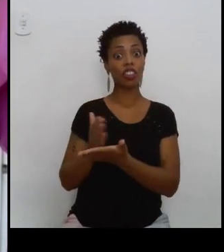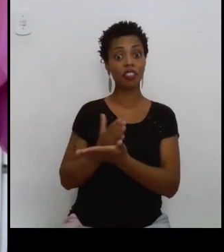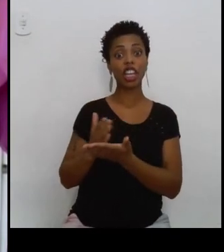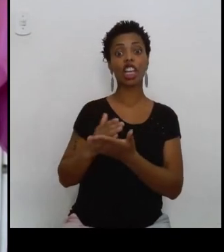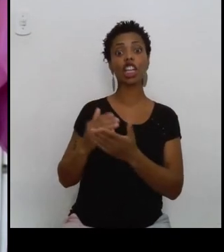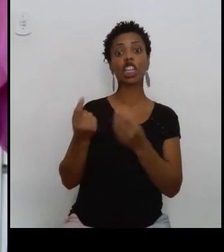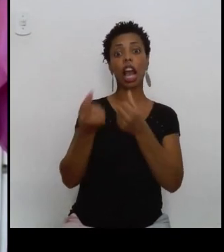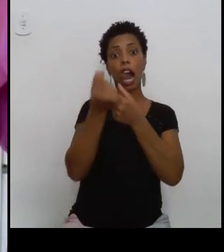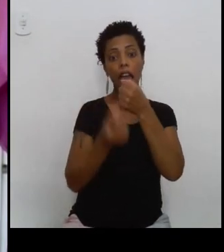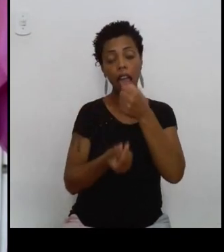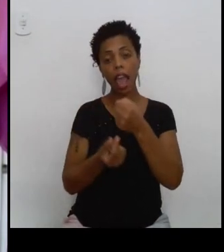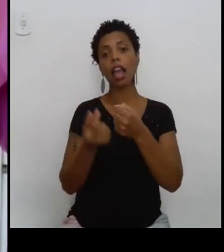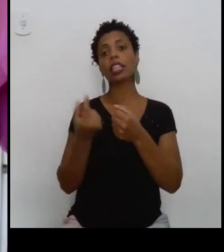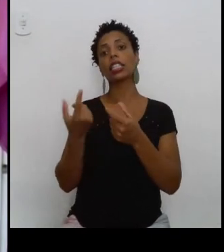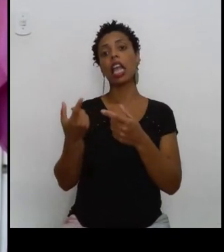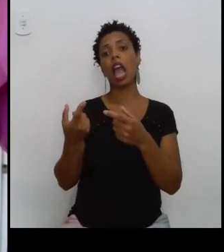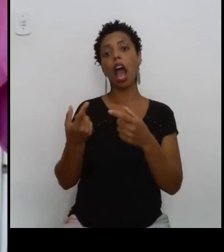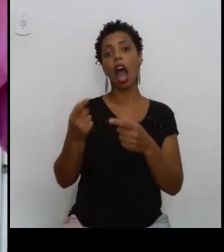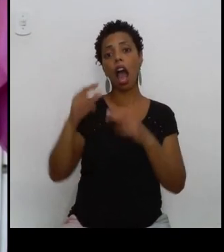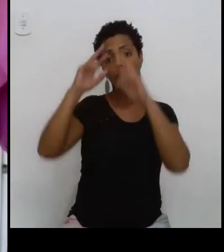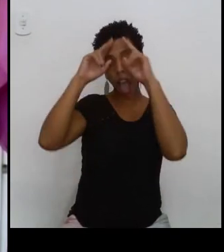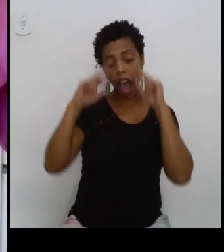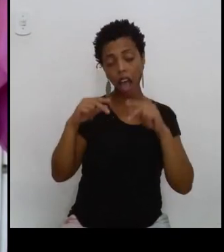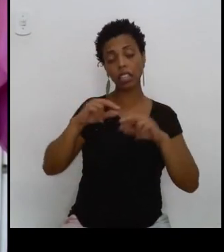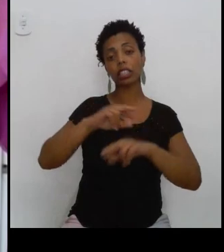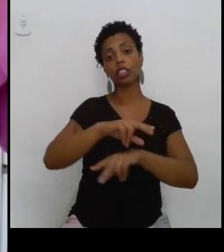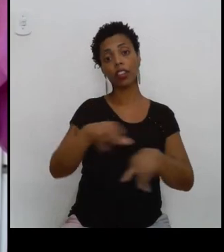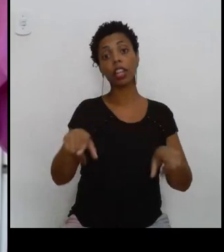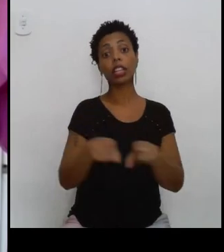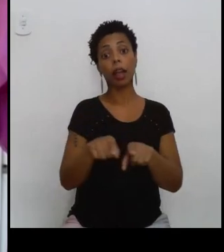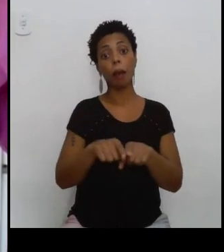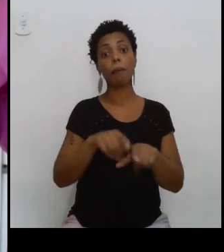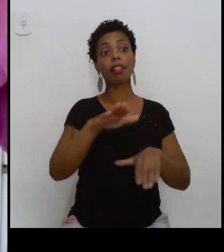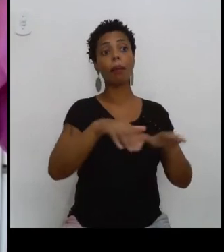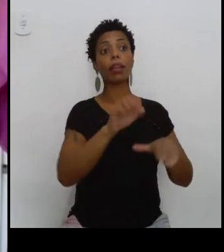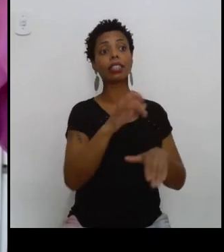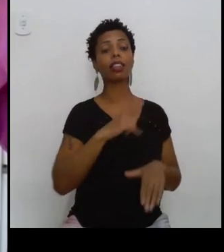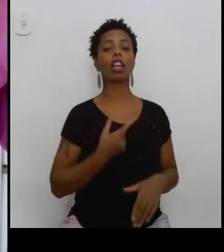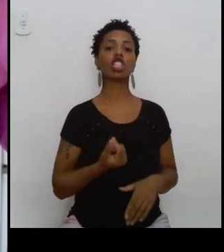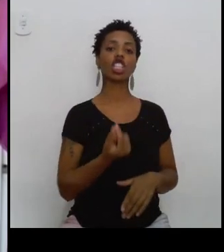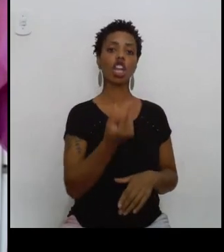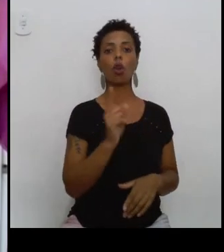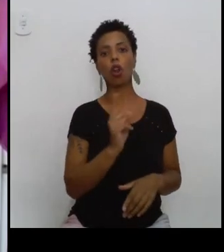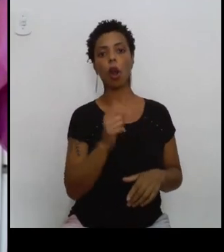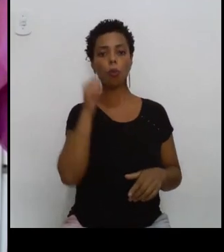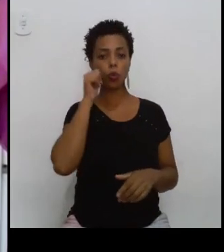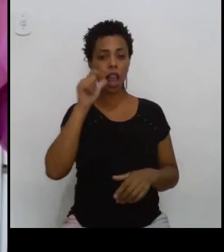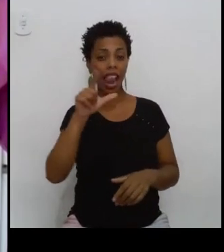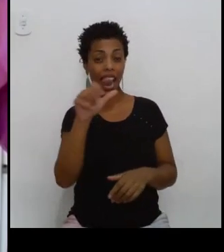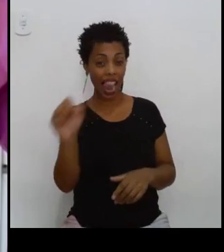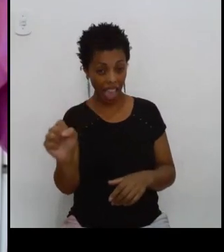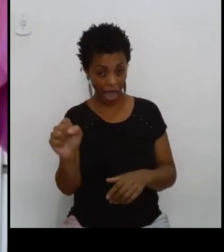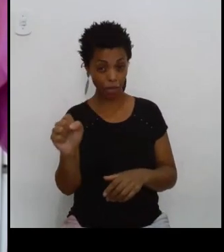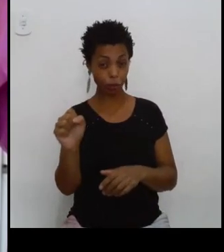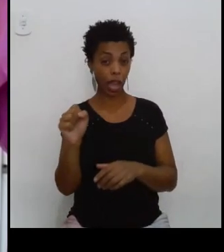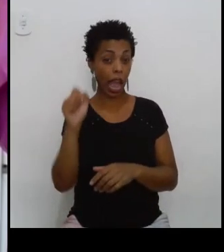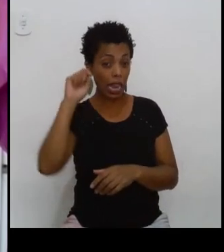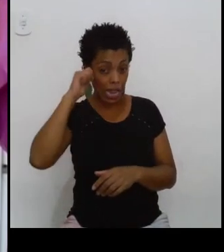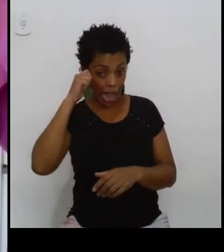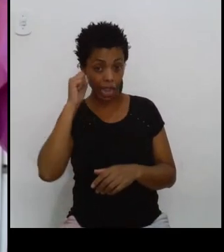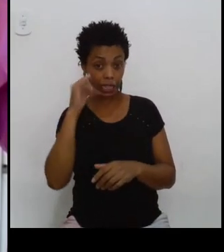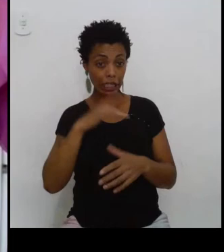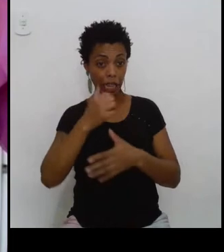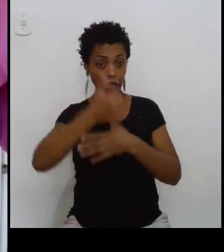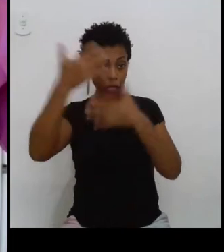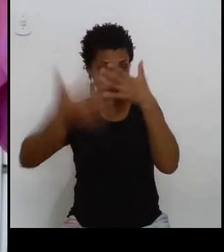condições inclusive sobre o seu poder monetário minha mulher lésbica negra em situação ainda maior de vulnerabilidade pela